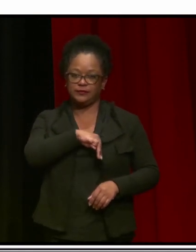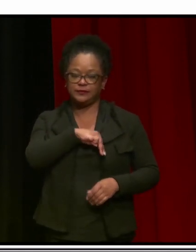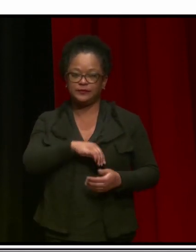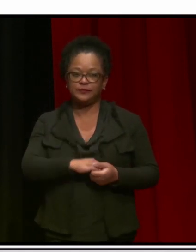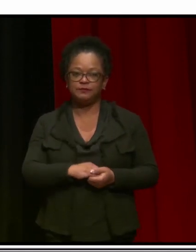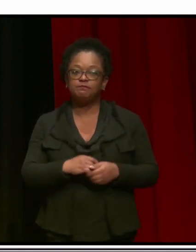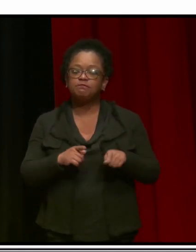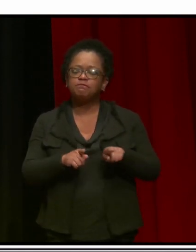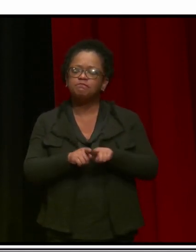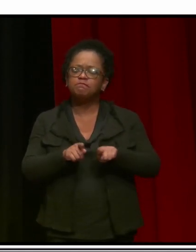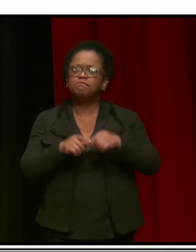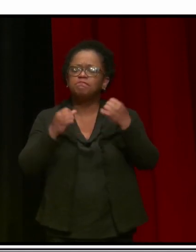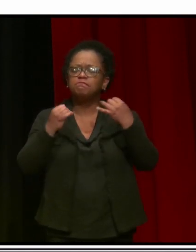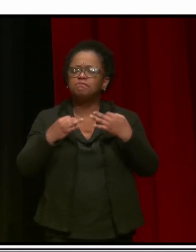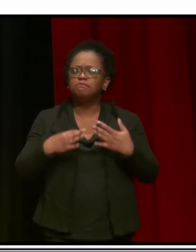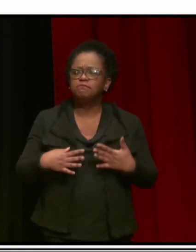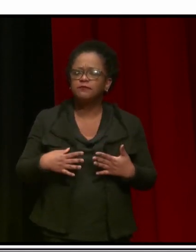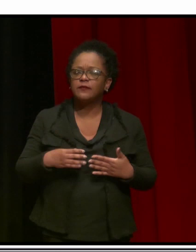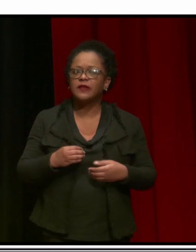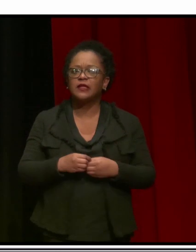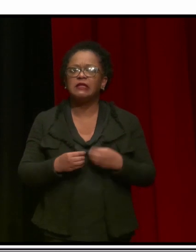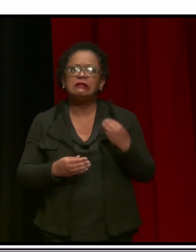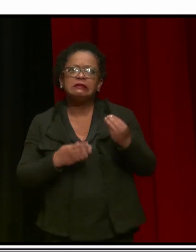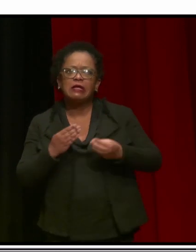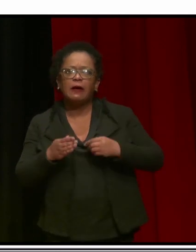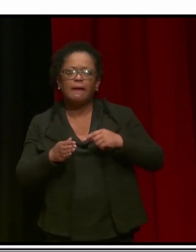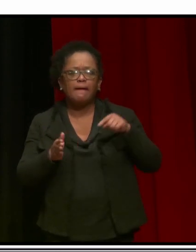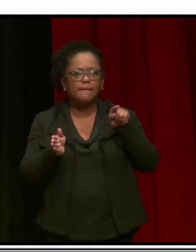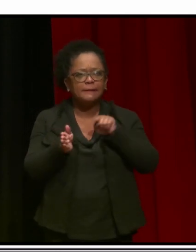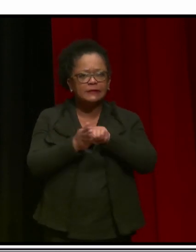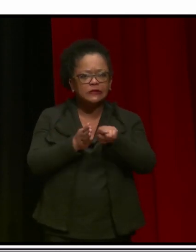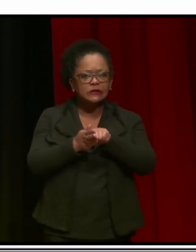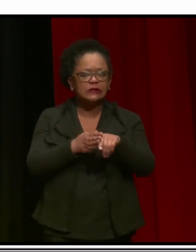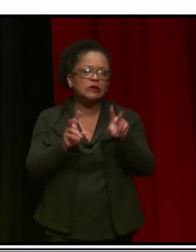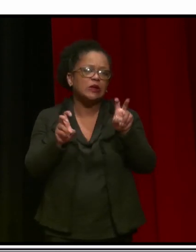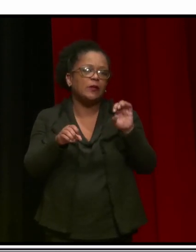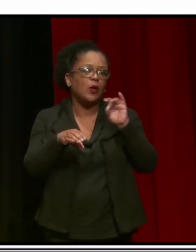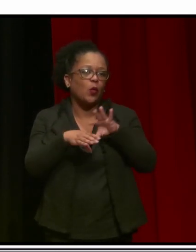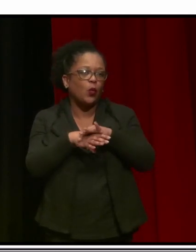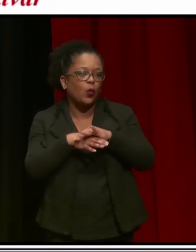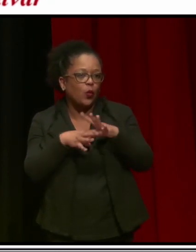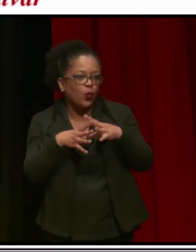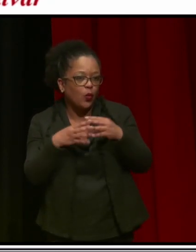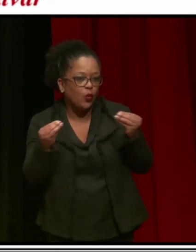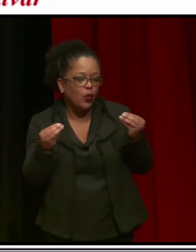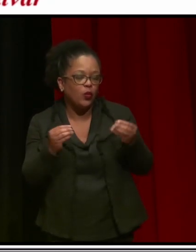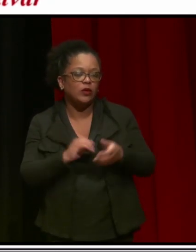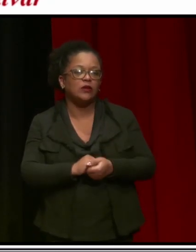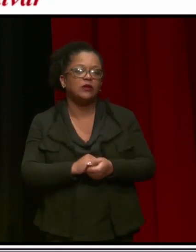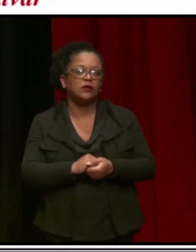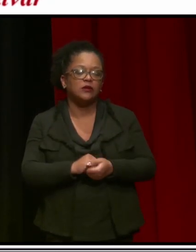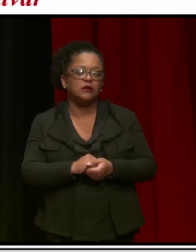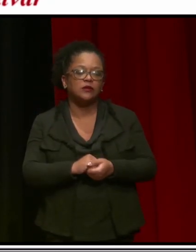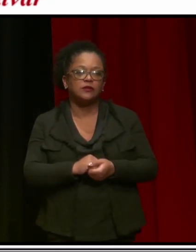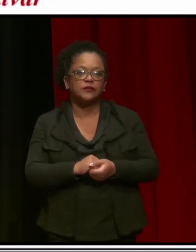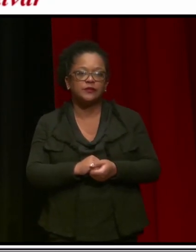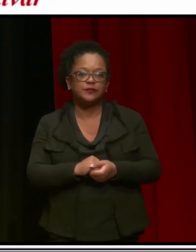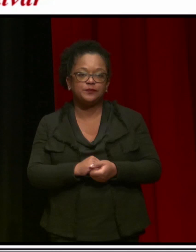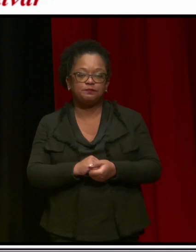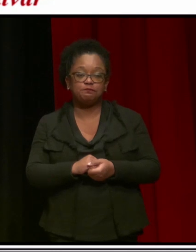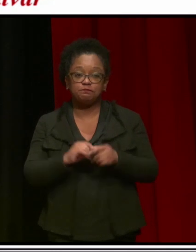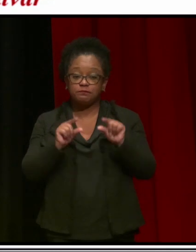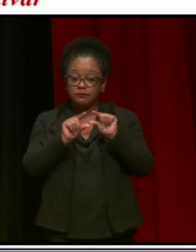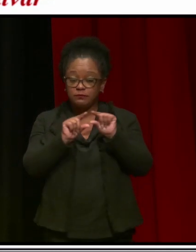falar um pouquinho dessa pergunta que foi feita, de curas, né? E assim por diante. Ele fala aqui, quando você fala